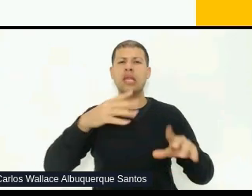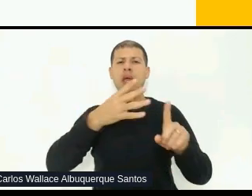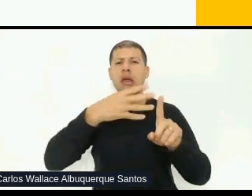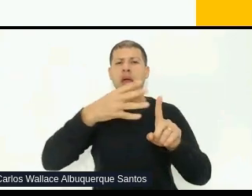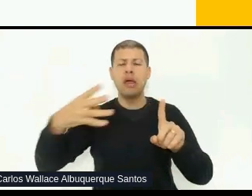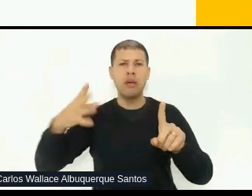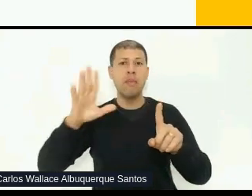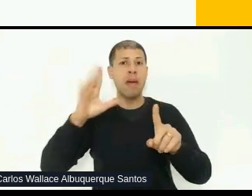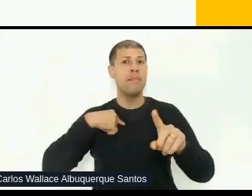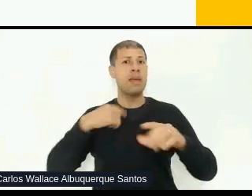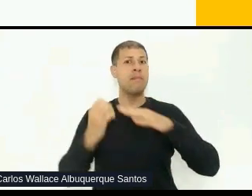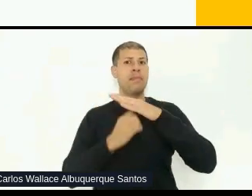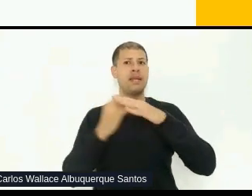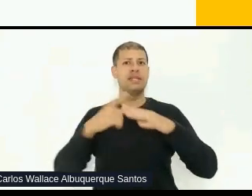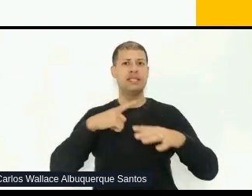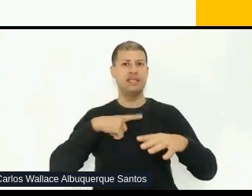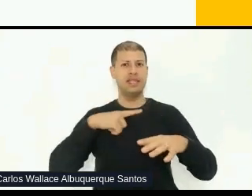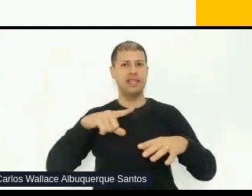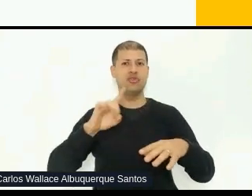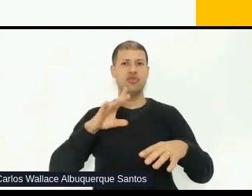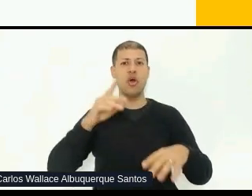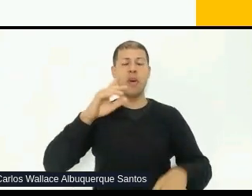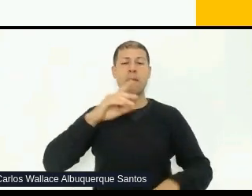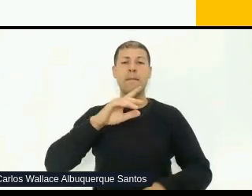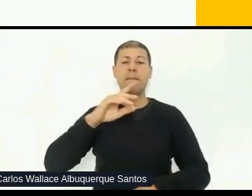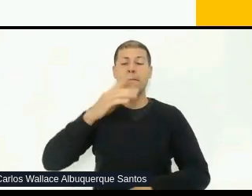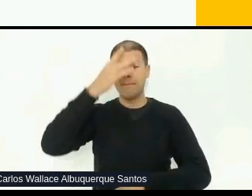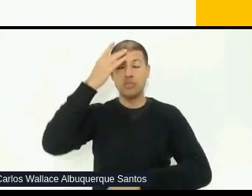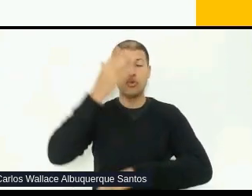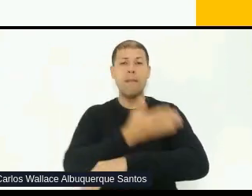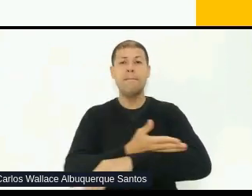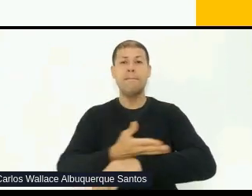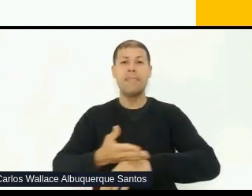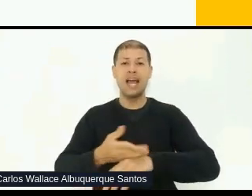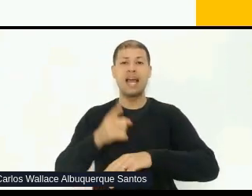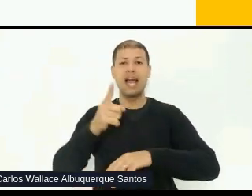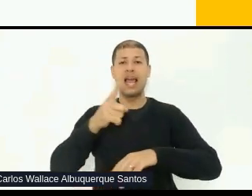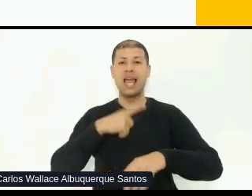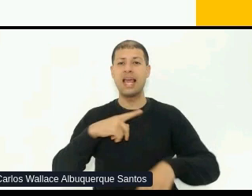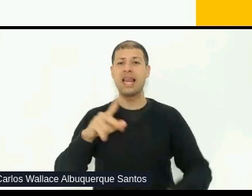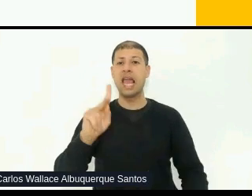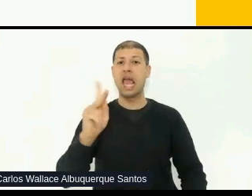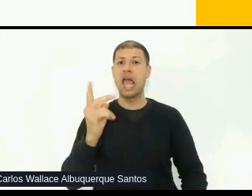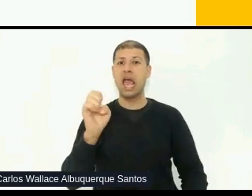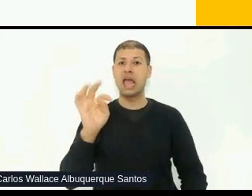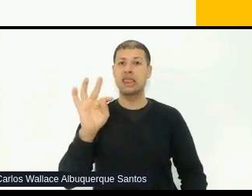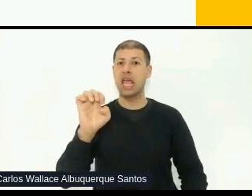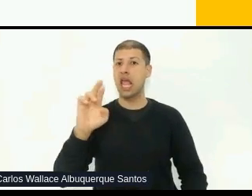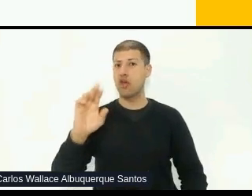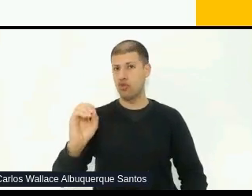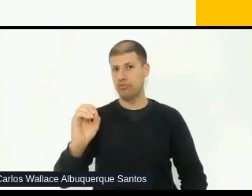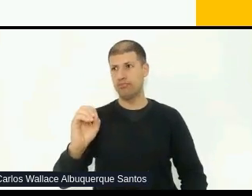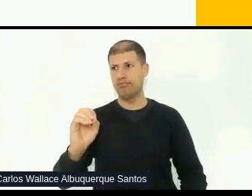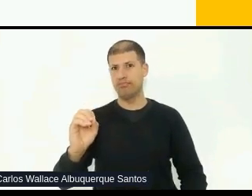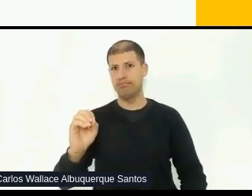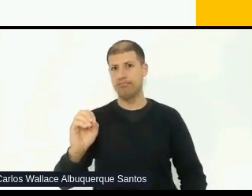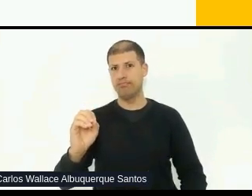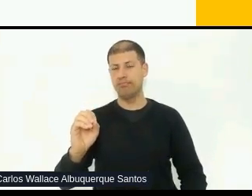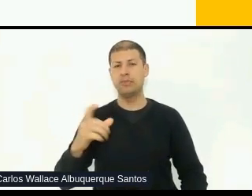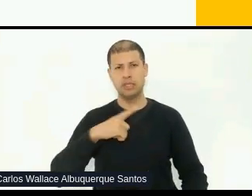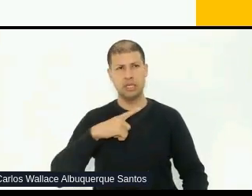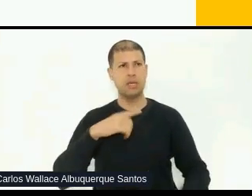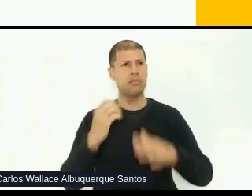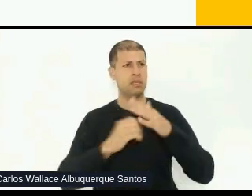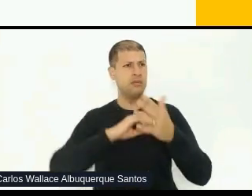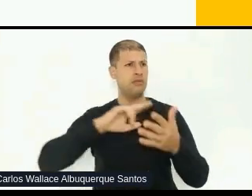hétero. Aí não dá. Né? A gente tem diversas empresas aí que patrocinaram agora a parada, né, em São Paulo, só